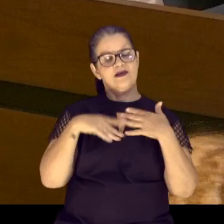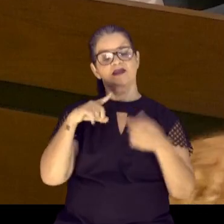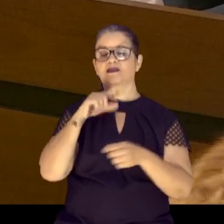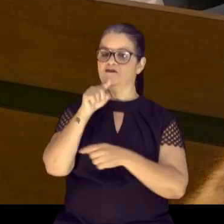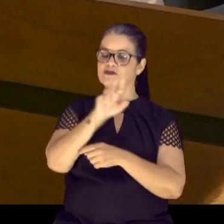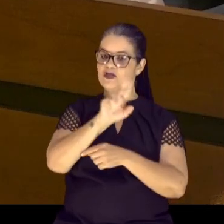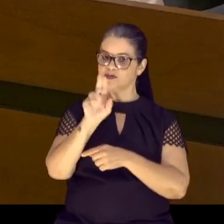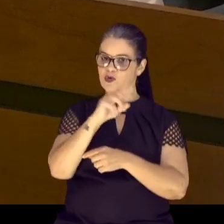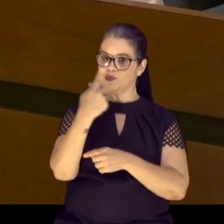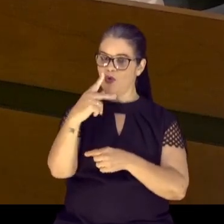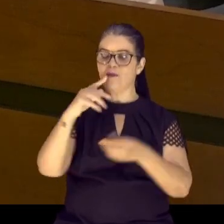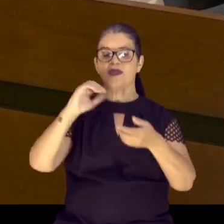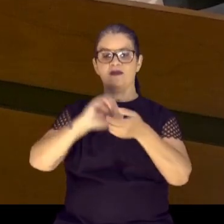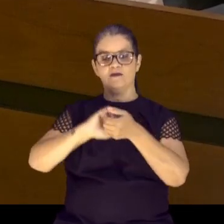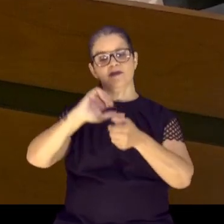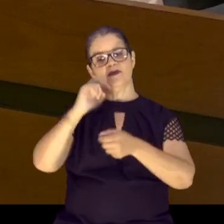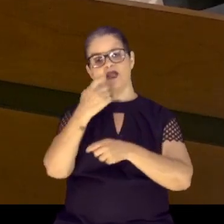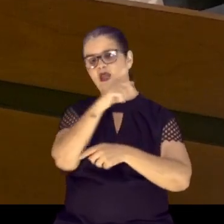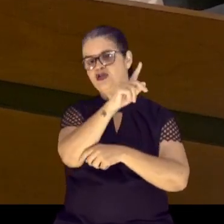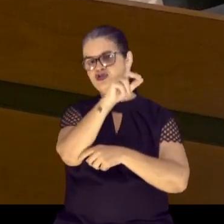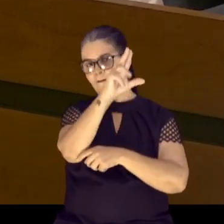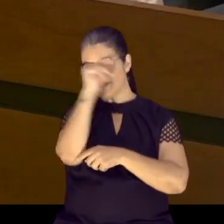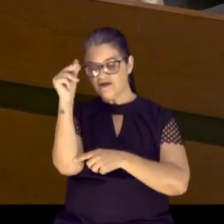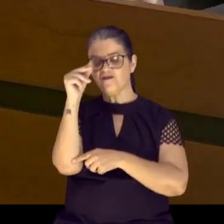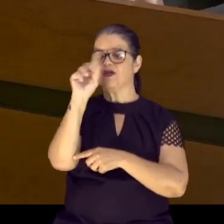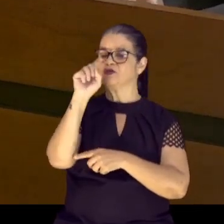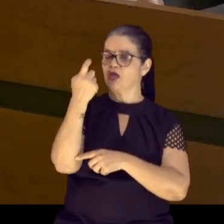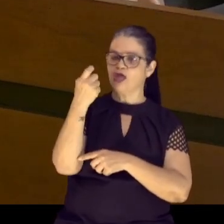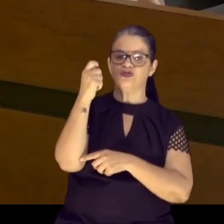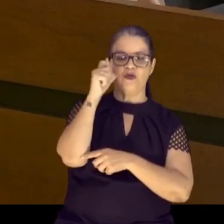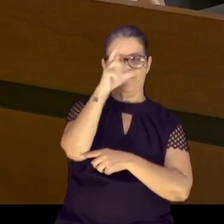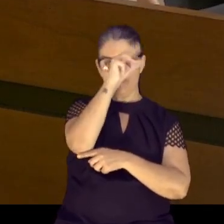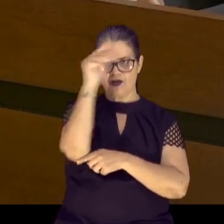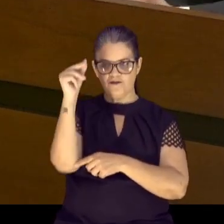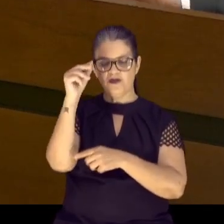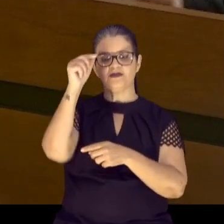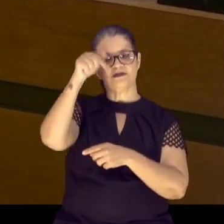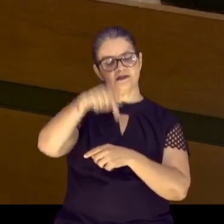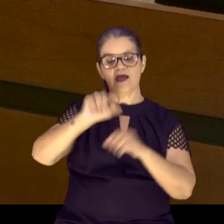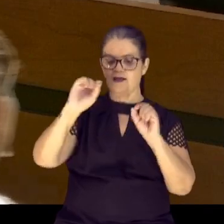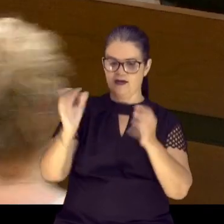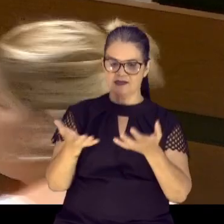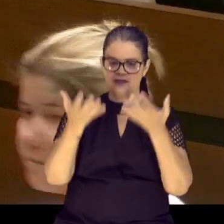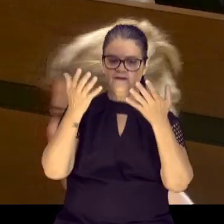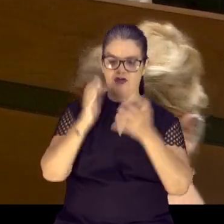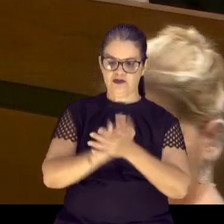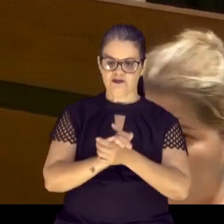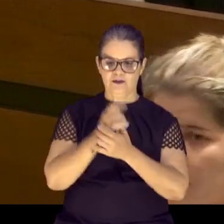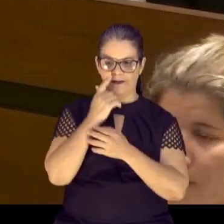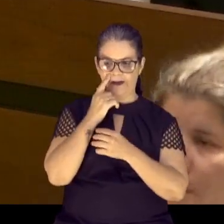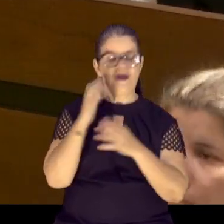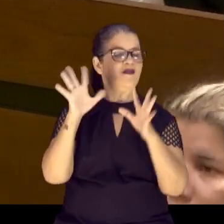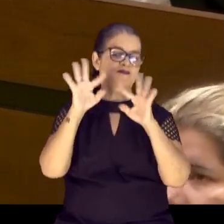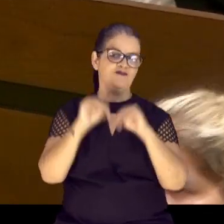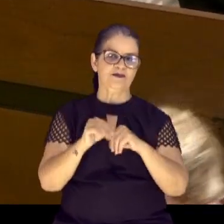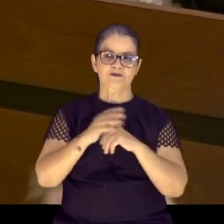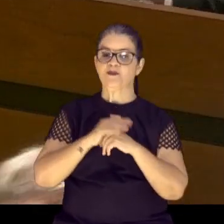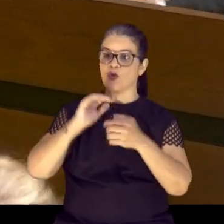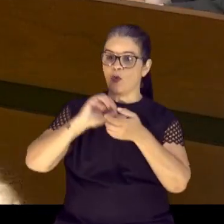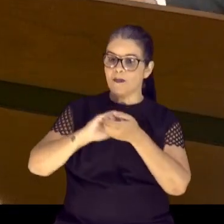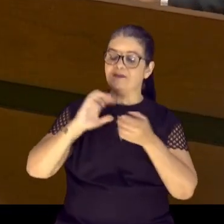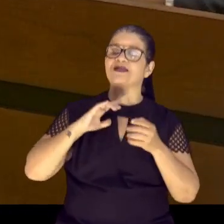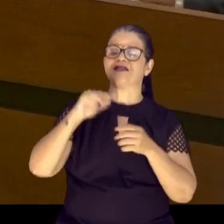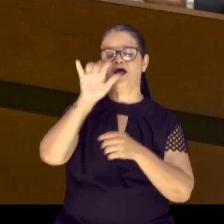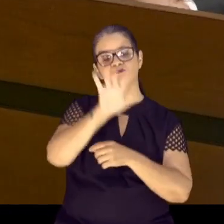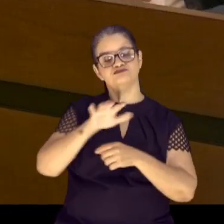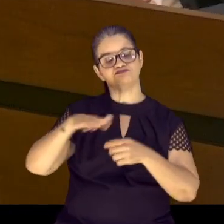nome, cumprimentar todos os ex-prefeitos e ex-prefeitas aqui nessa festa. Enfim, cumprimentar os